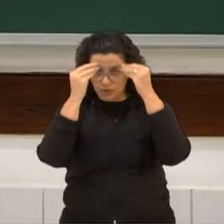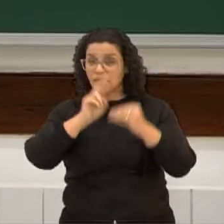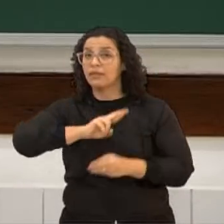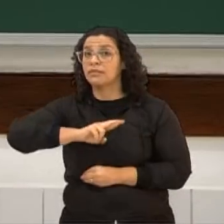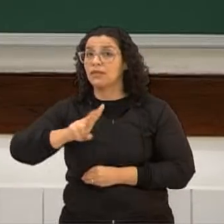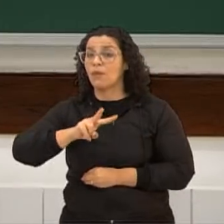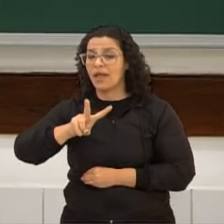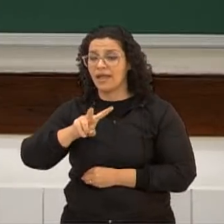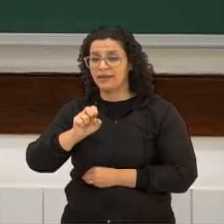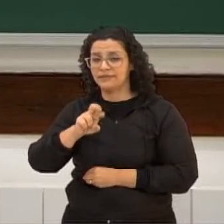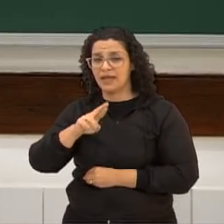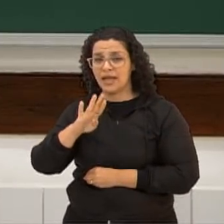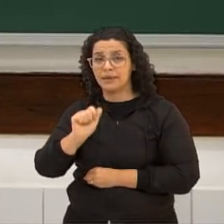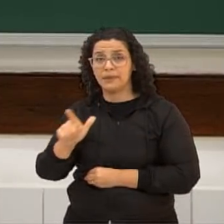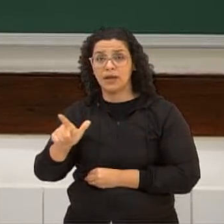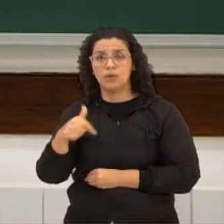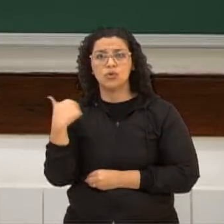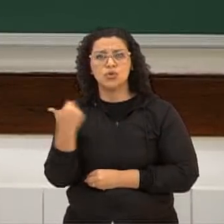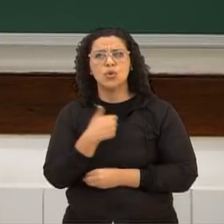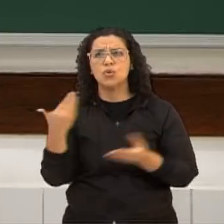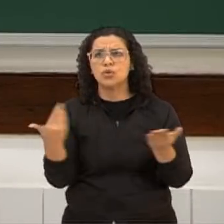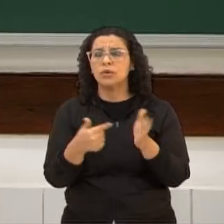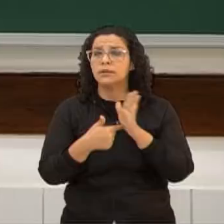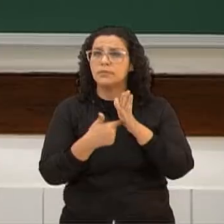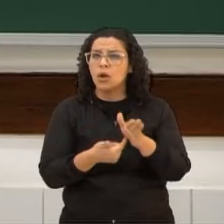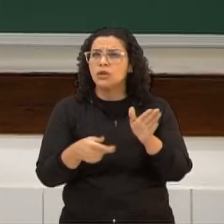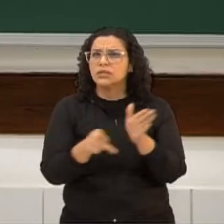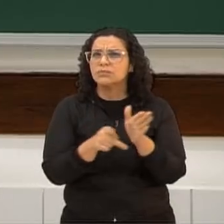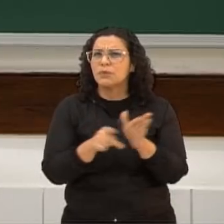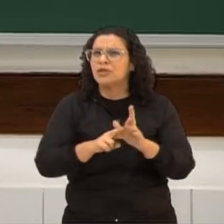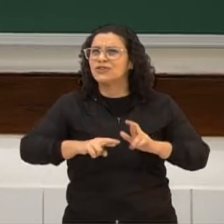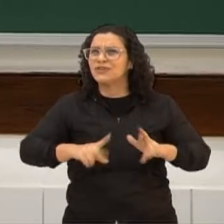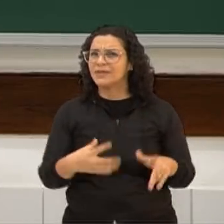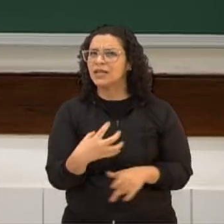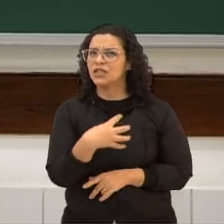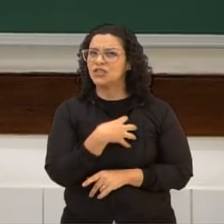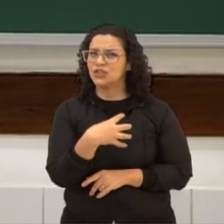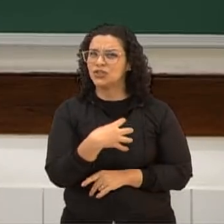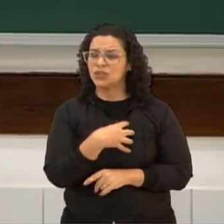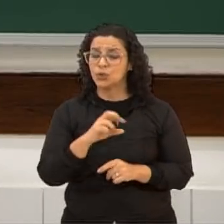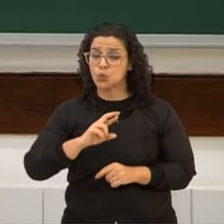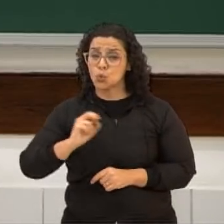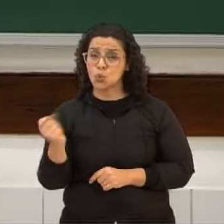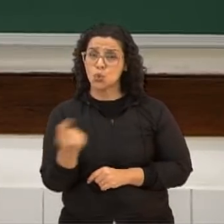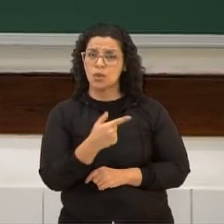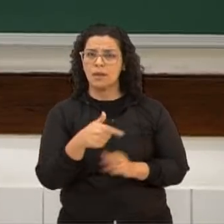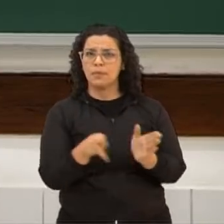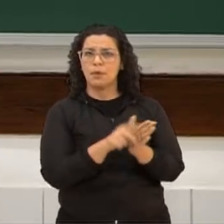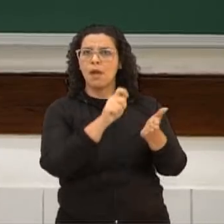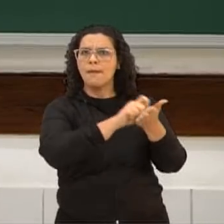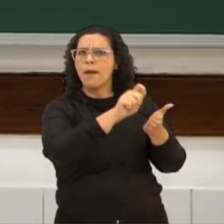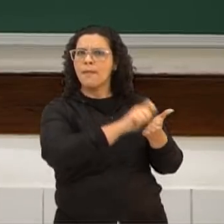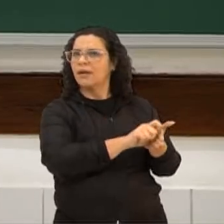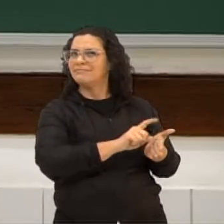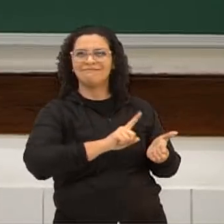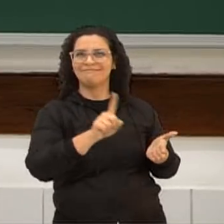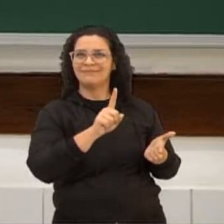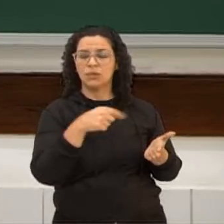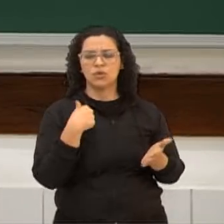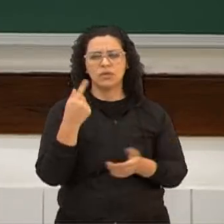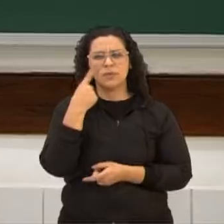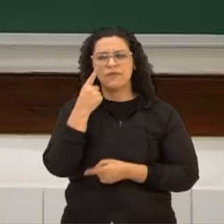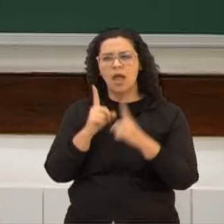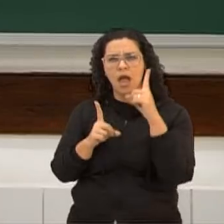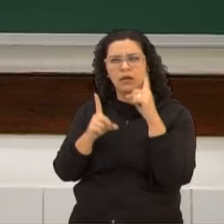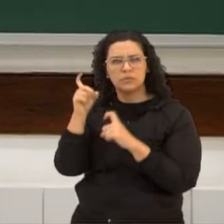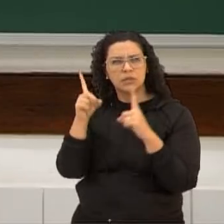é exatamente aquela que agora está diferenciada com respeito a como você vai interpretar elas. São